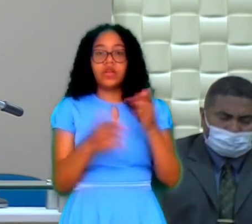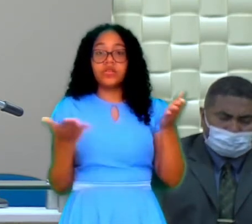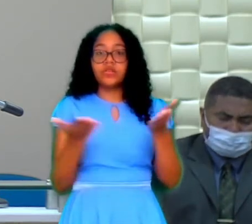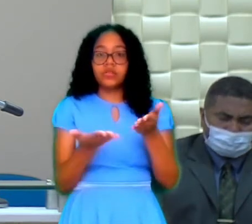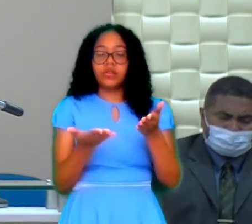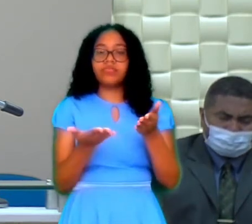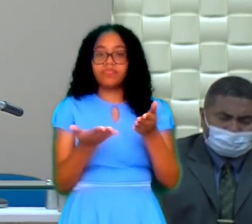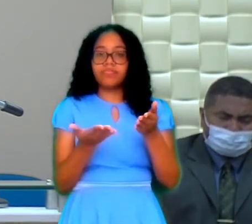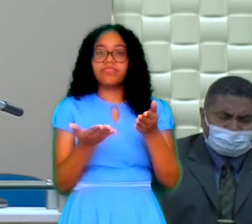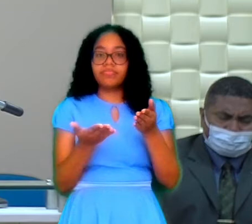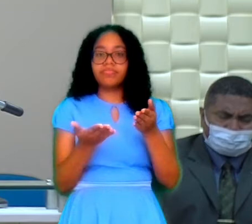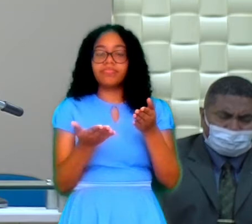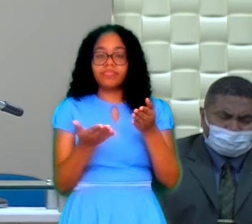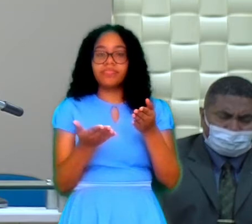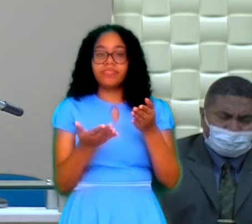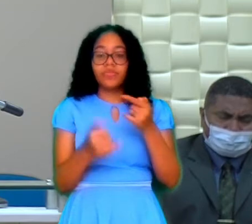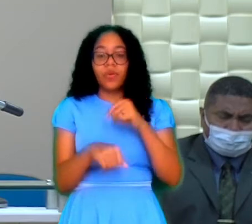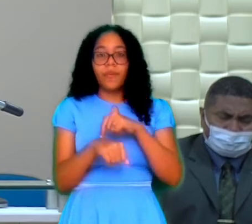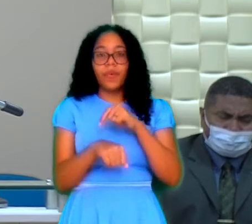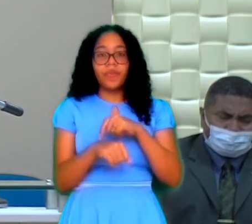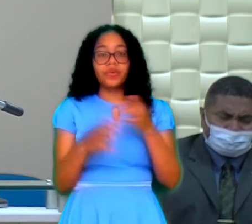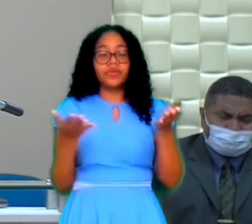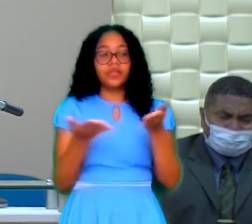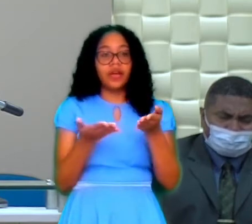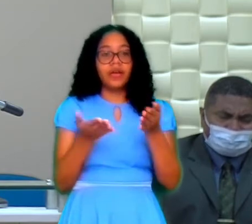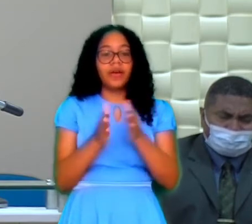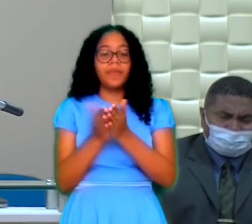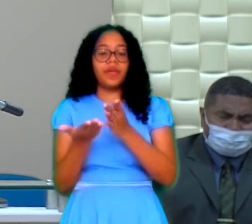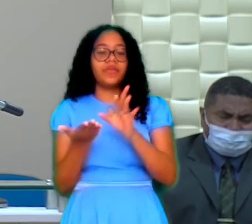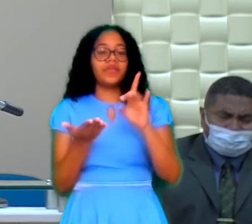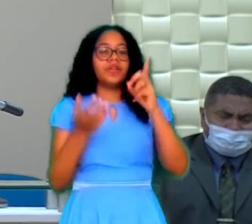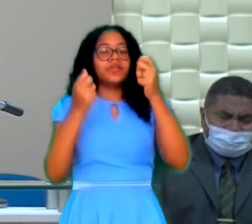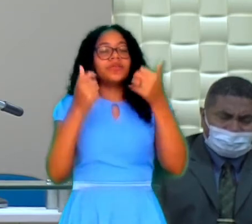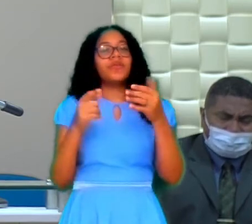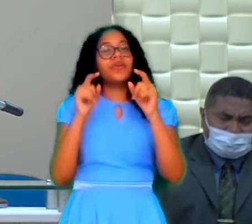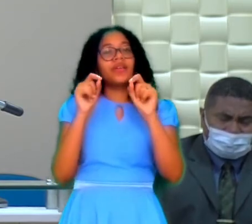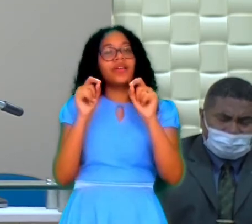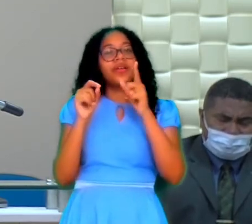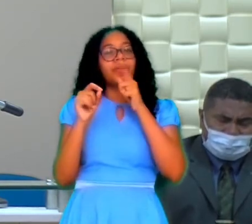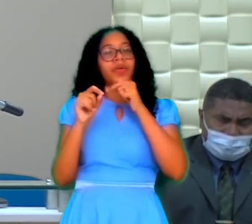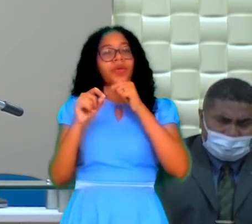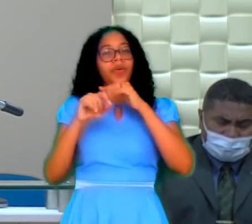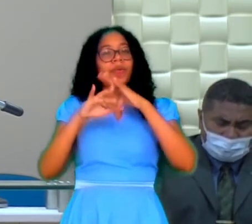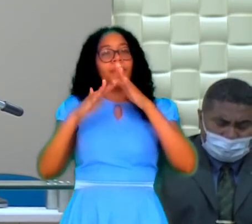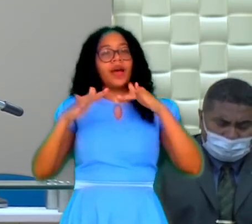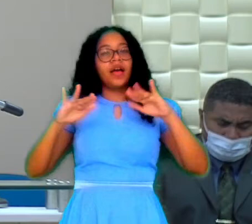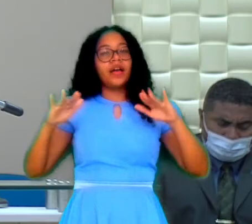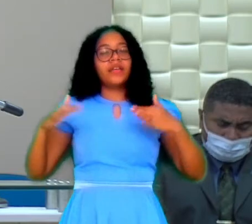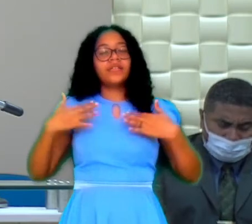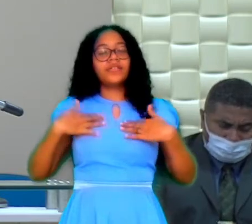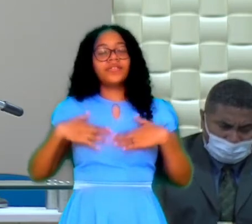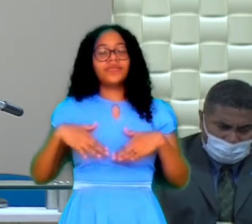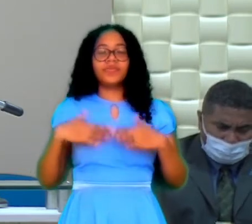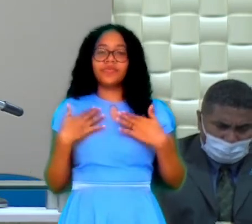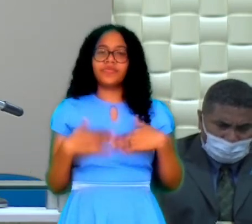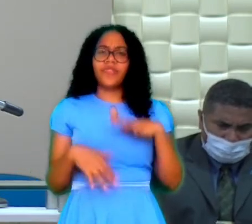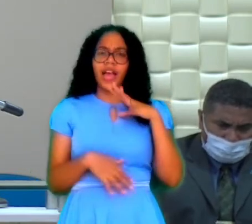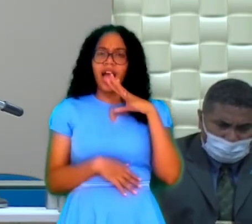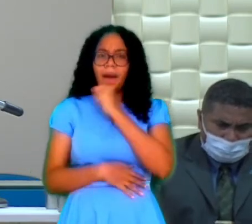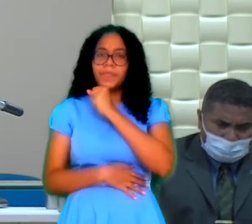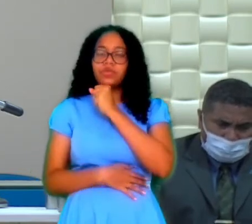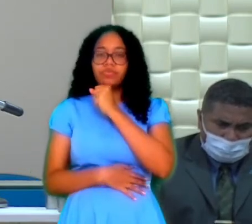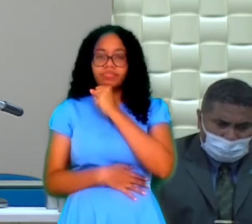mais tempestuoso. Aí já acrescenta: contra eles. Mas por que agora contra